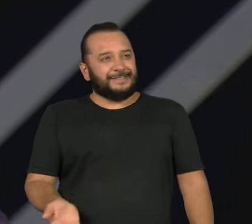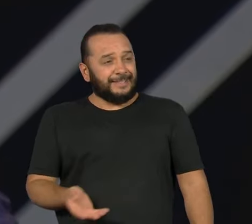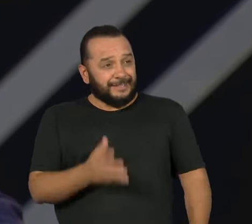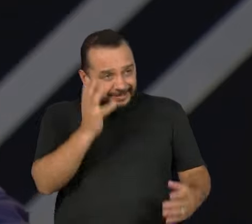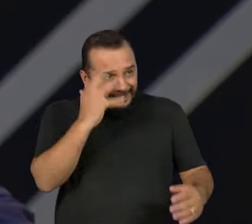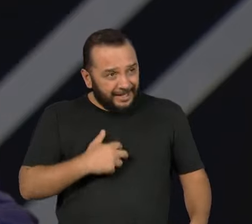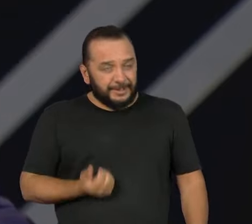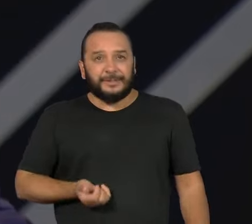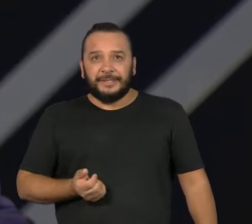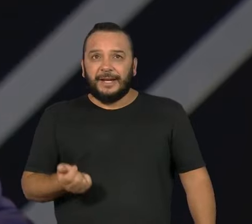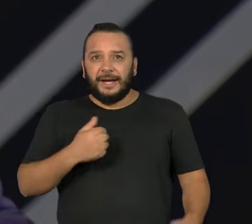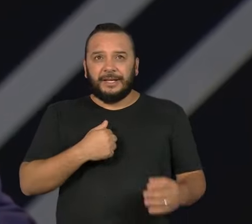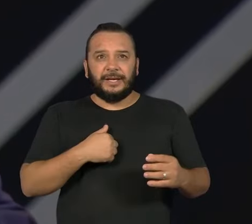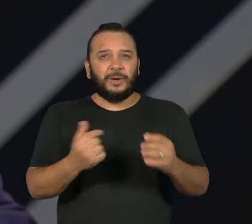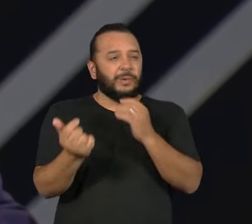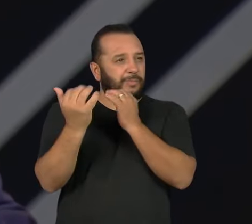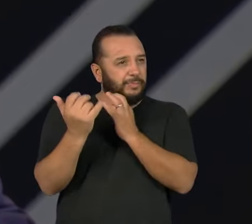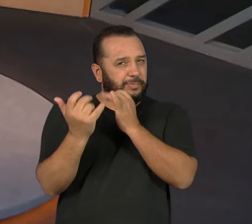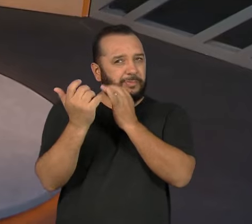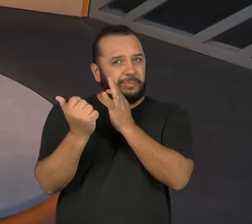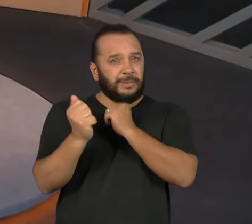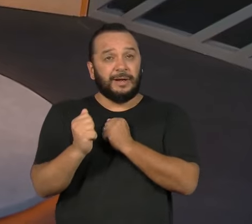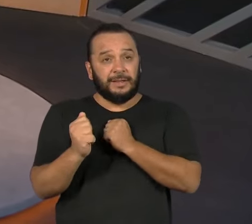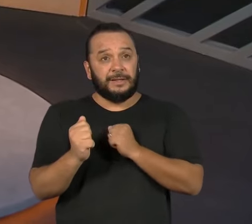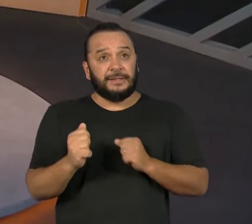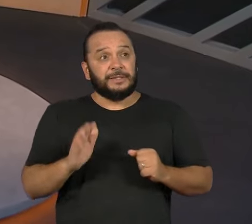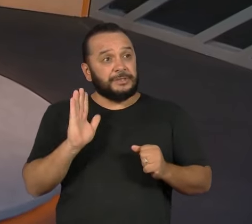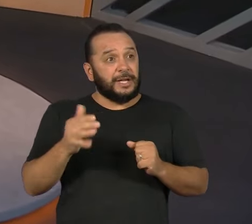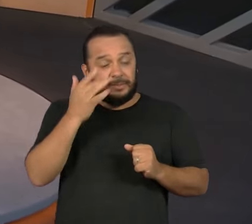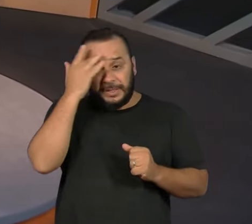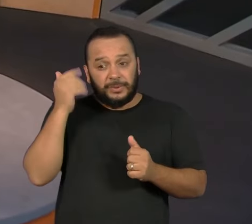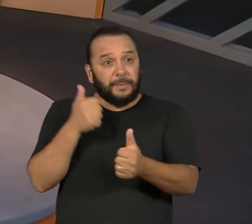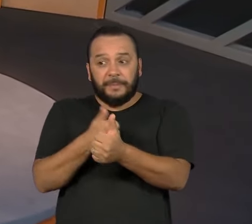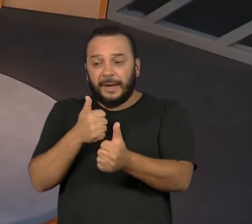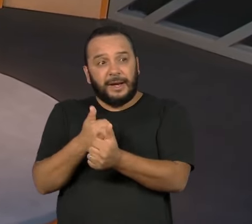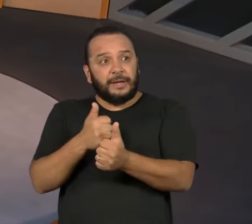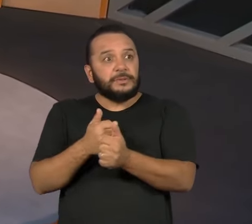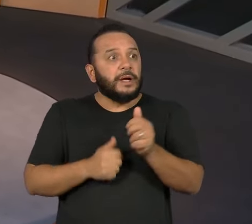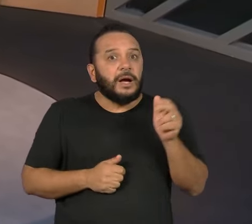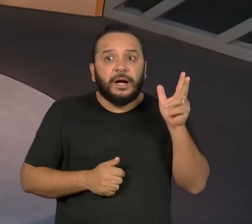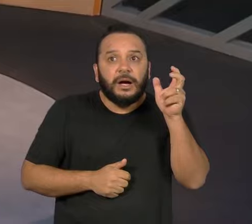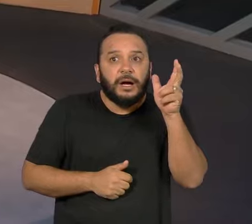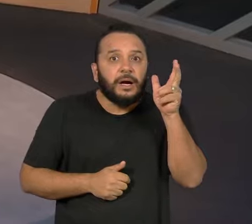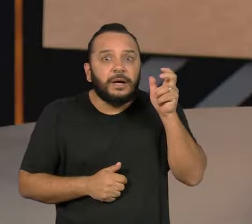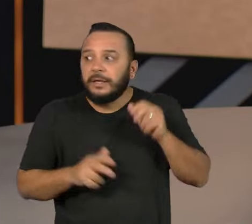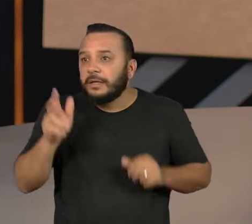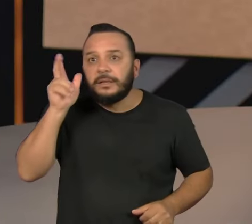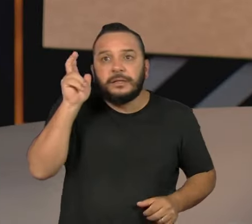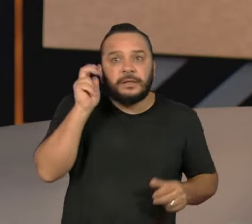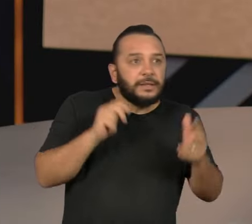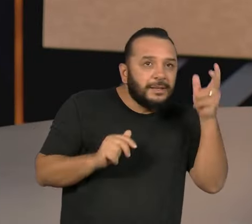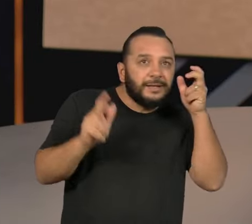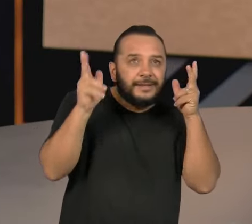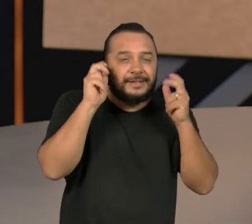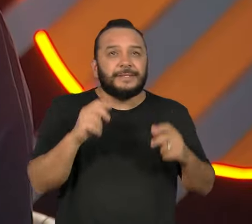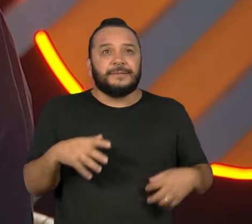cara? E aí eu tava tocando e o entorno ficou, claro. Ouvia. E eu fiquei